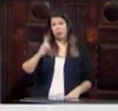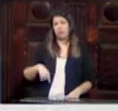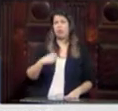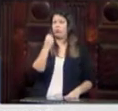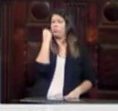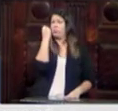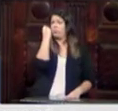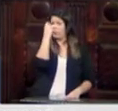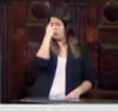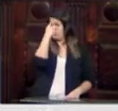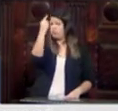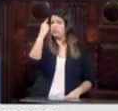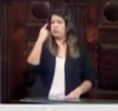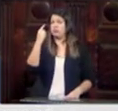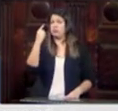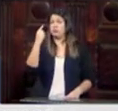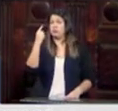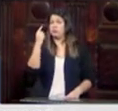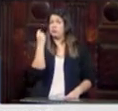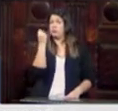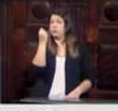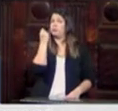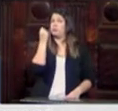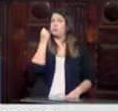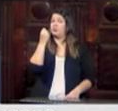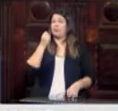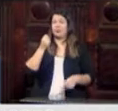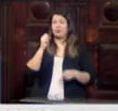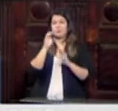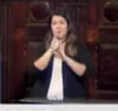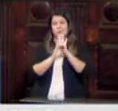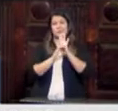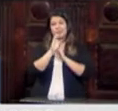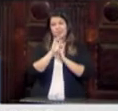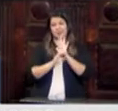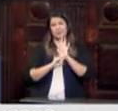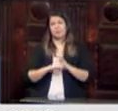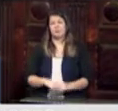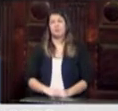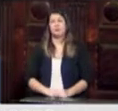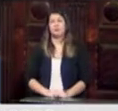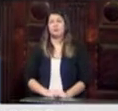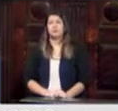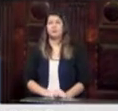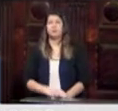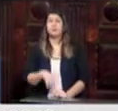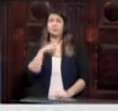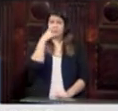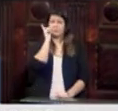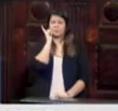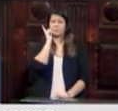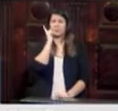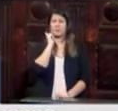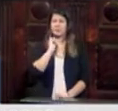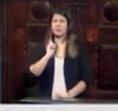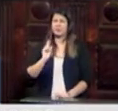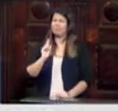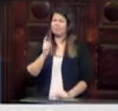das ideias, pelo poder dos conceitos. E ontem eu fiz questão de afirmar,